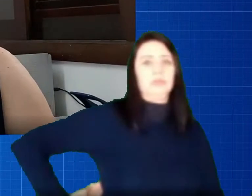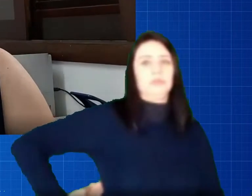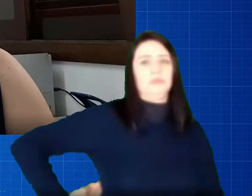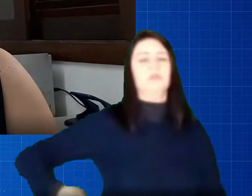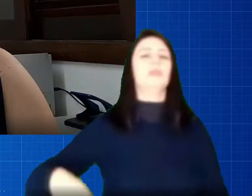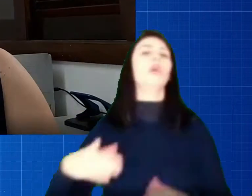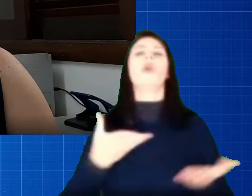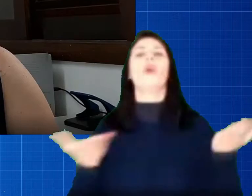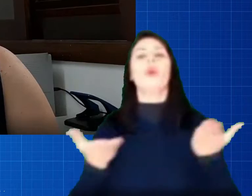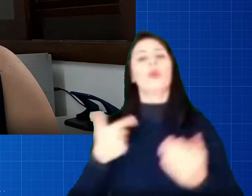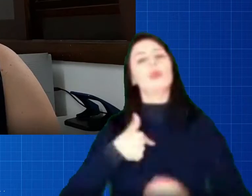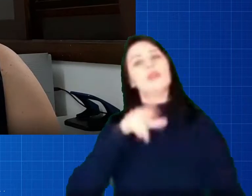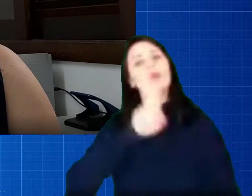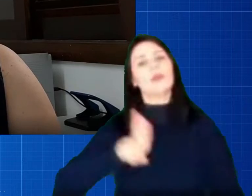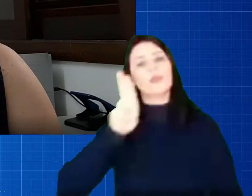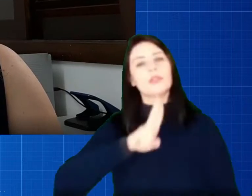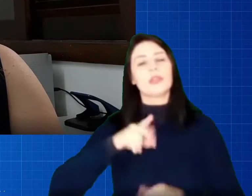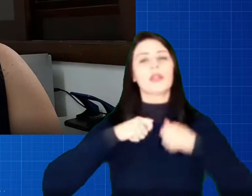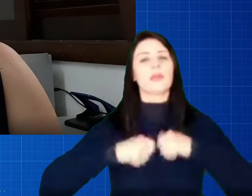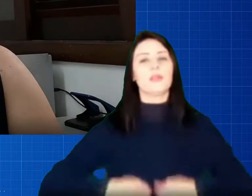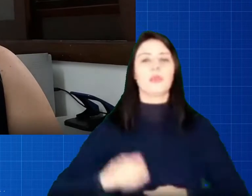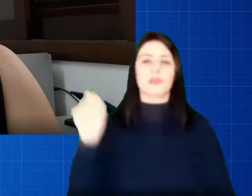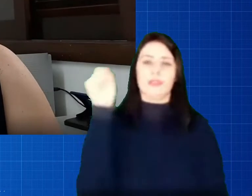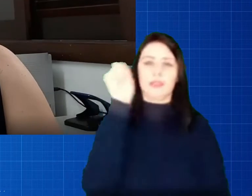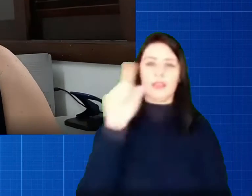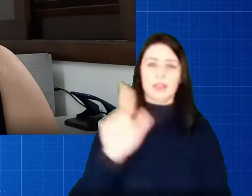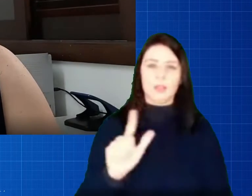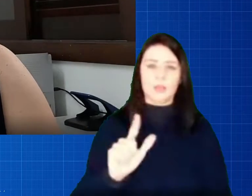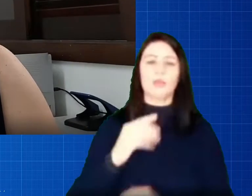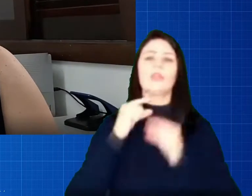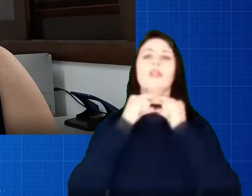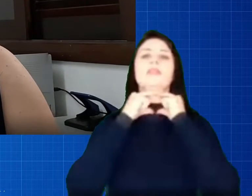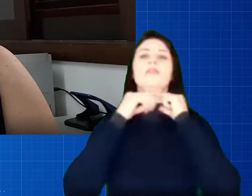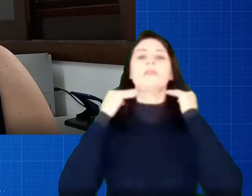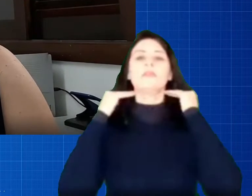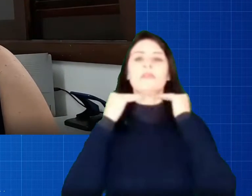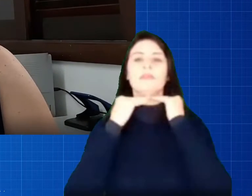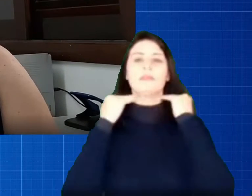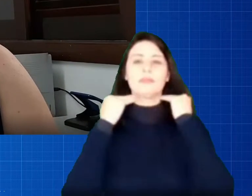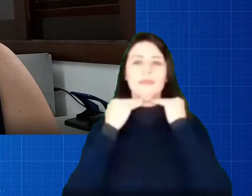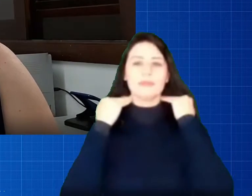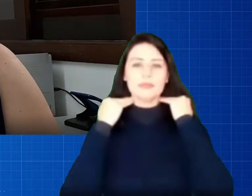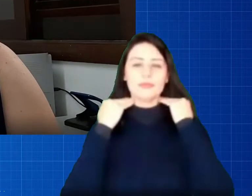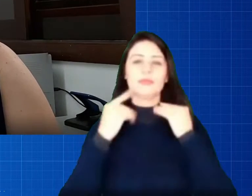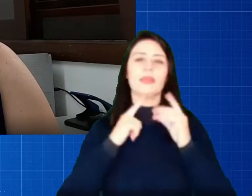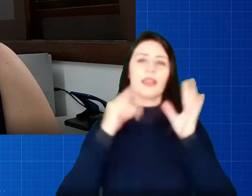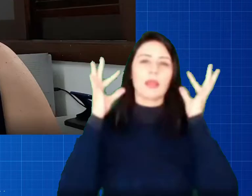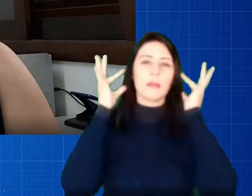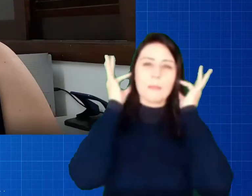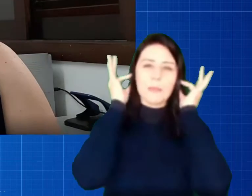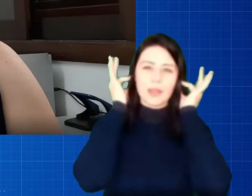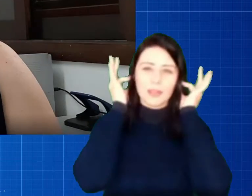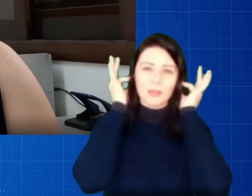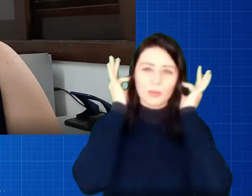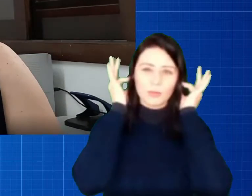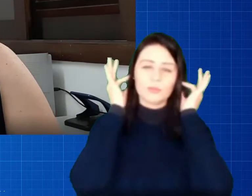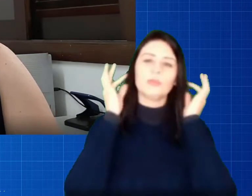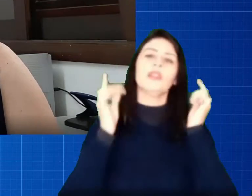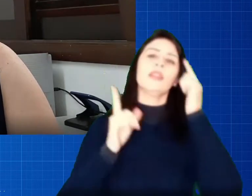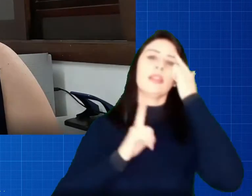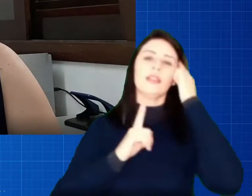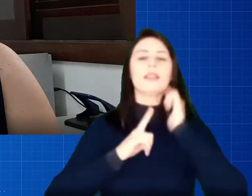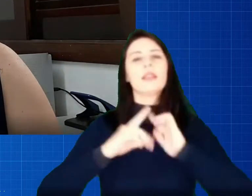costas. Hoje eu estou usando uma blusa azul de gola alta, brincos muito